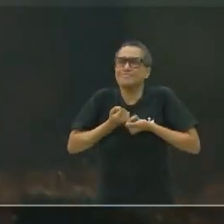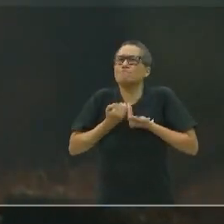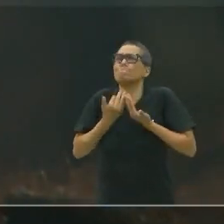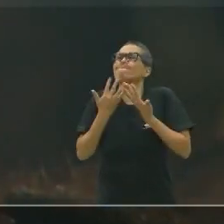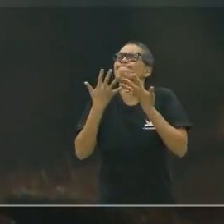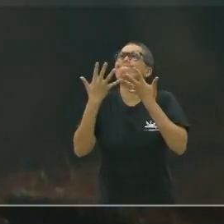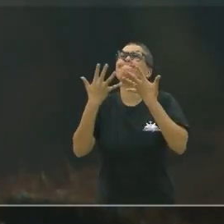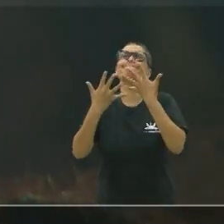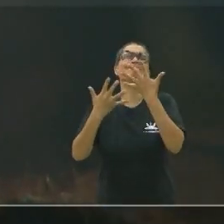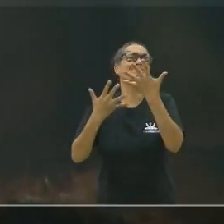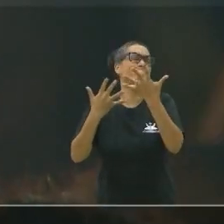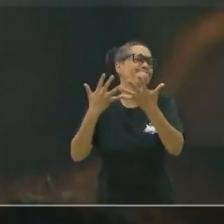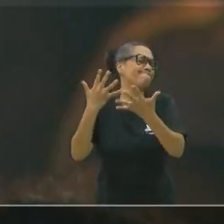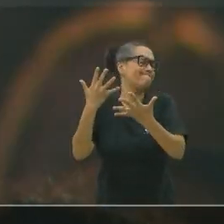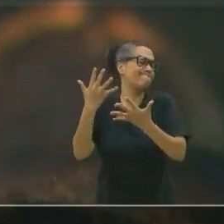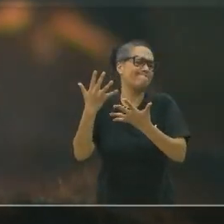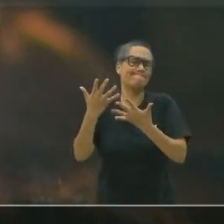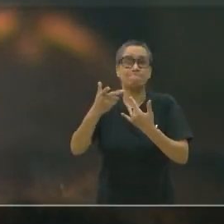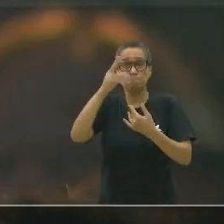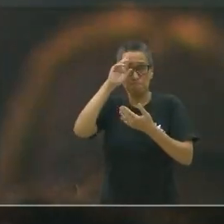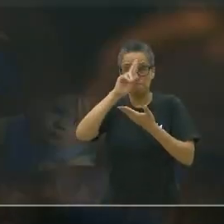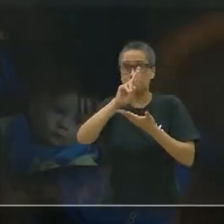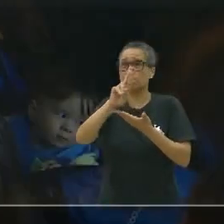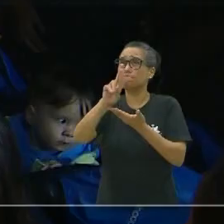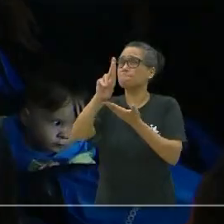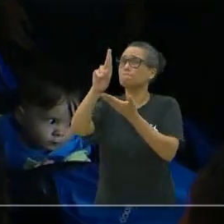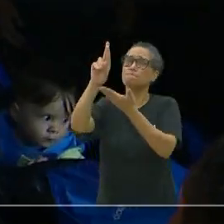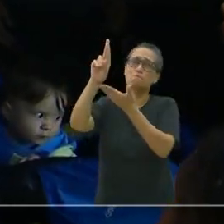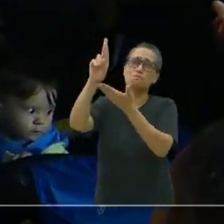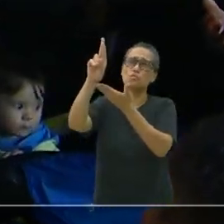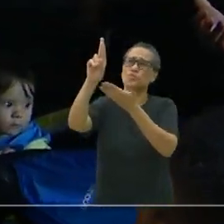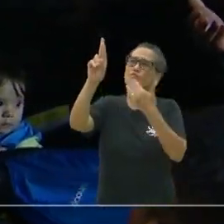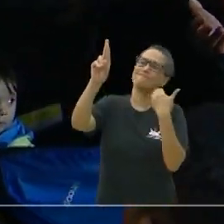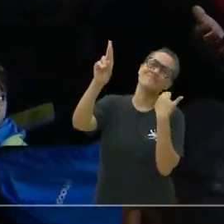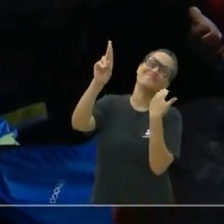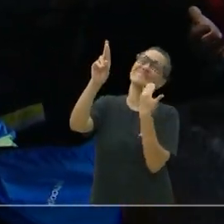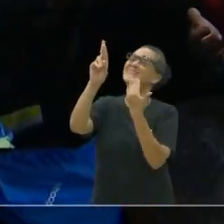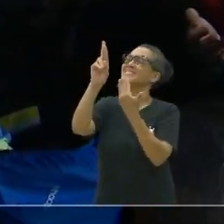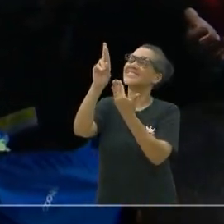expressar. Yeshua, Yeshua, tu